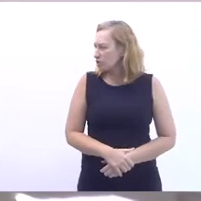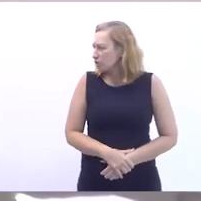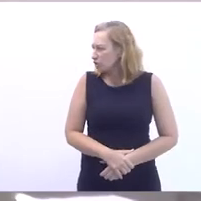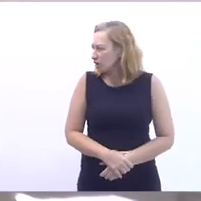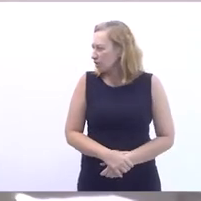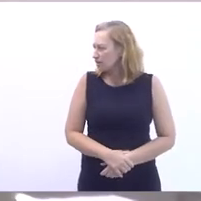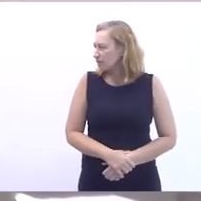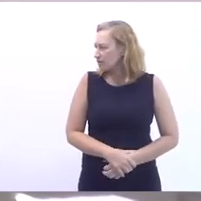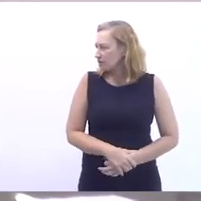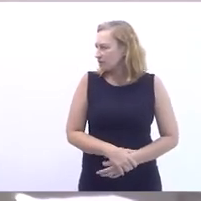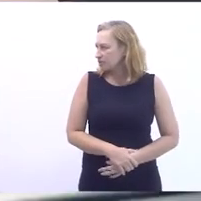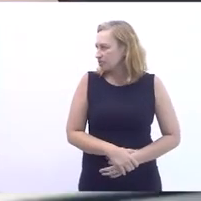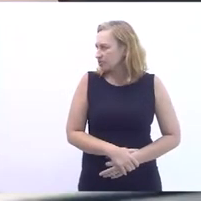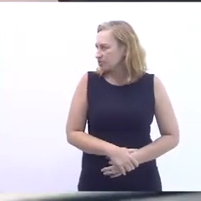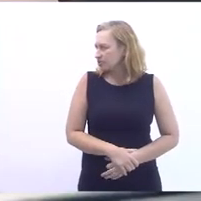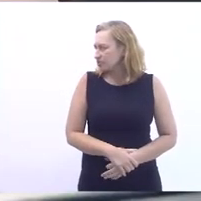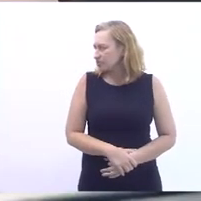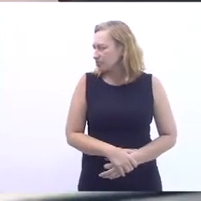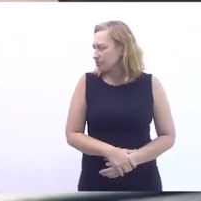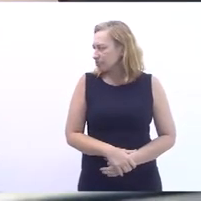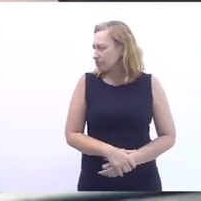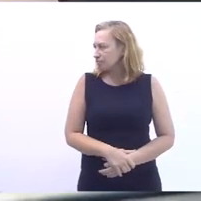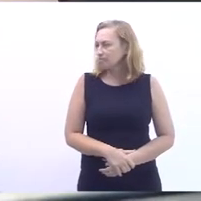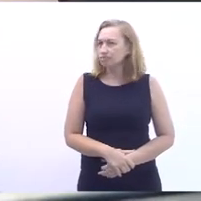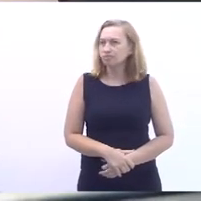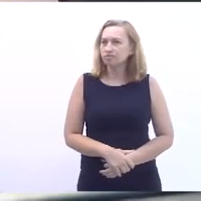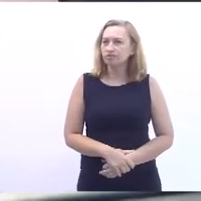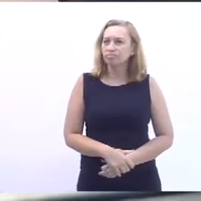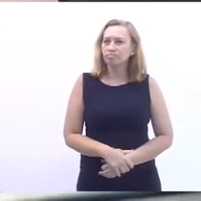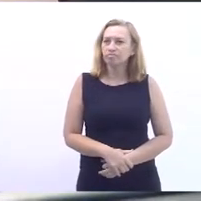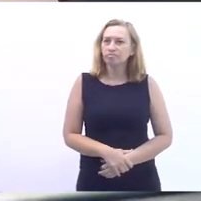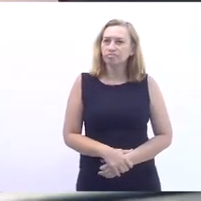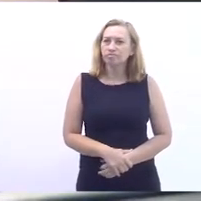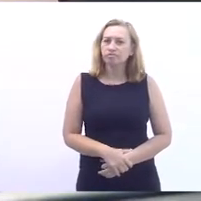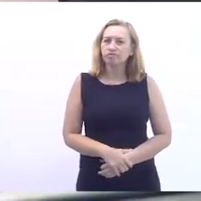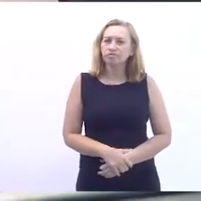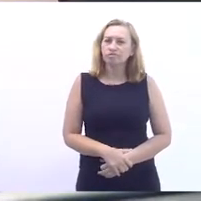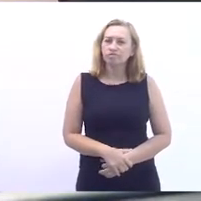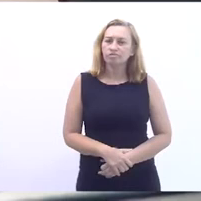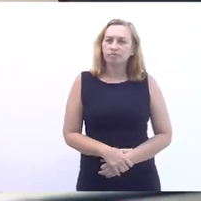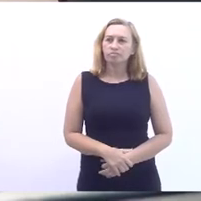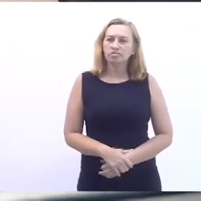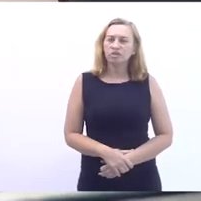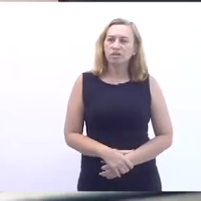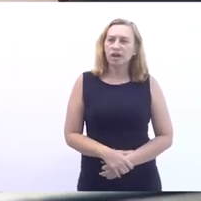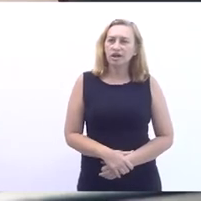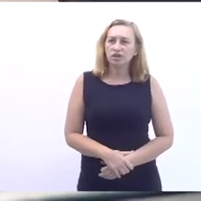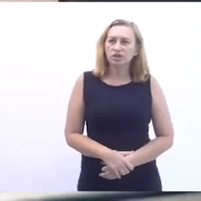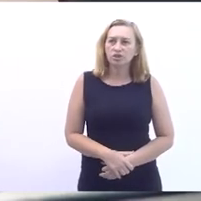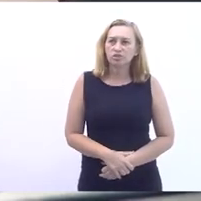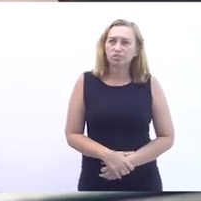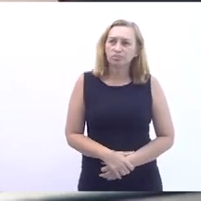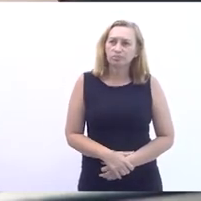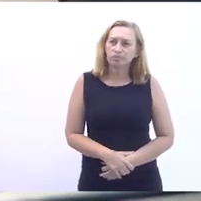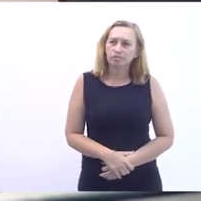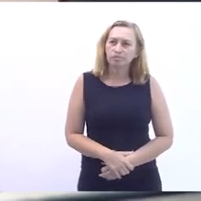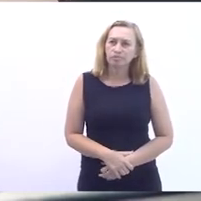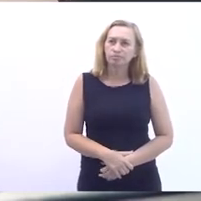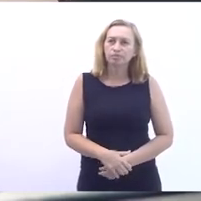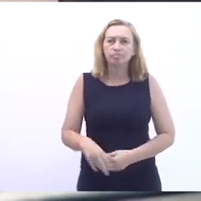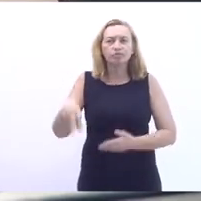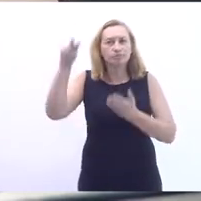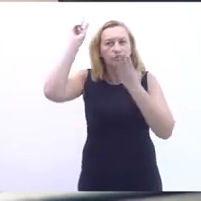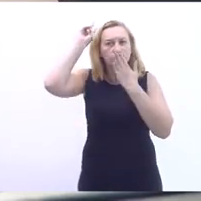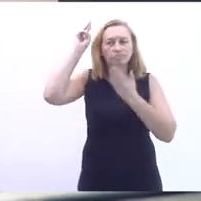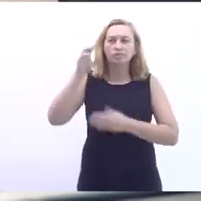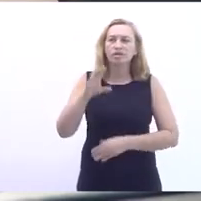tá aqui contigo essa palavra de ordem a palavra de ordem mais importante para a gente nos matar queremos viver todos os índios